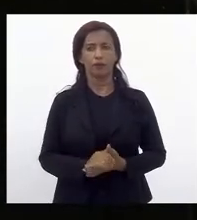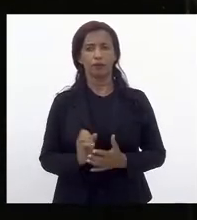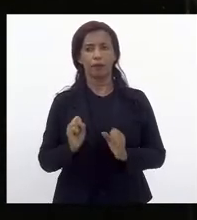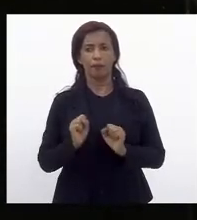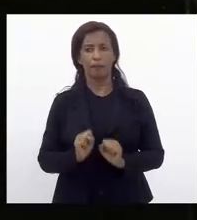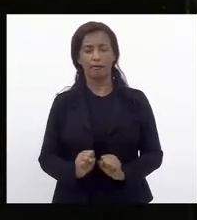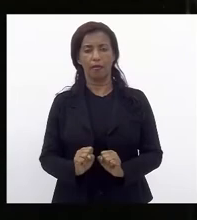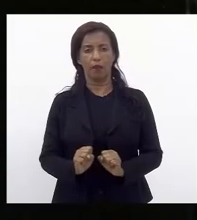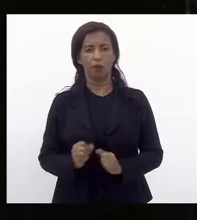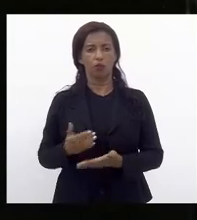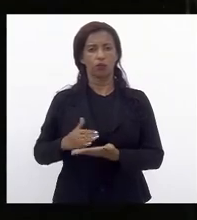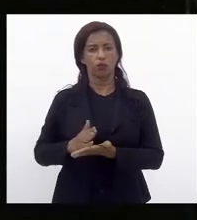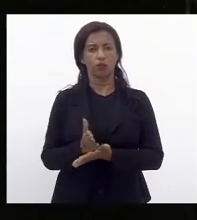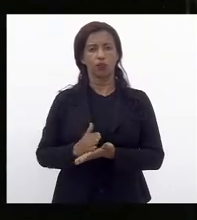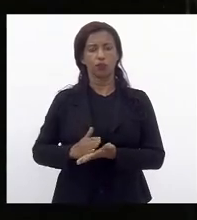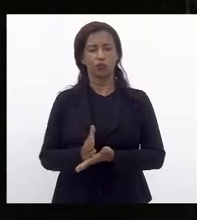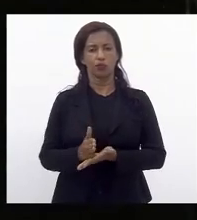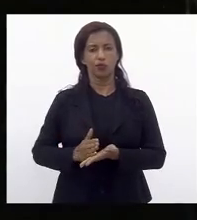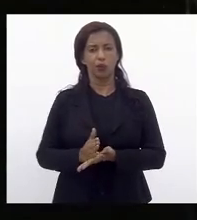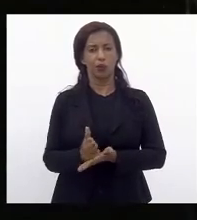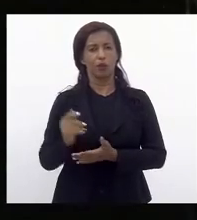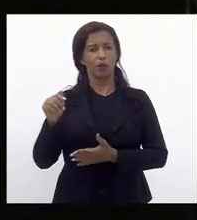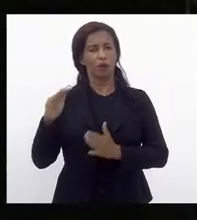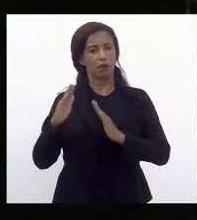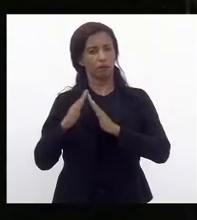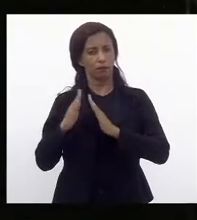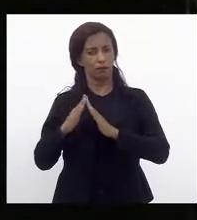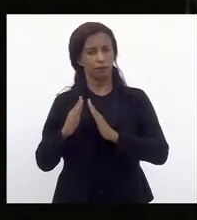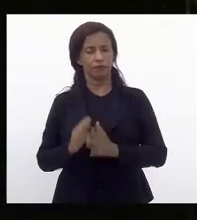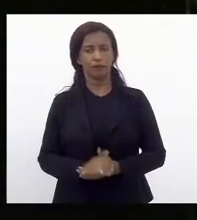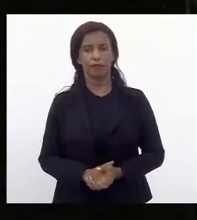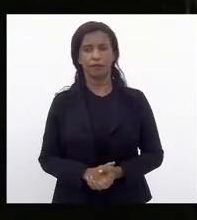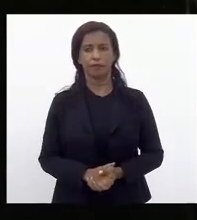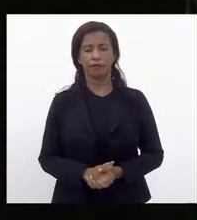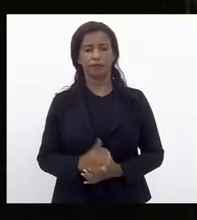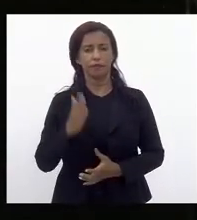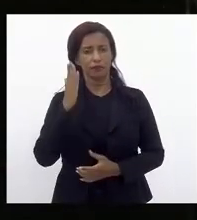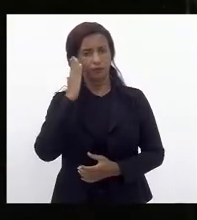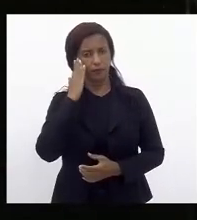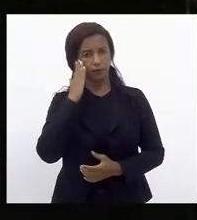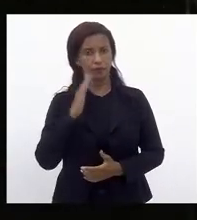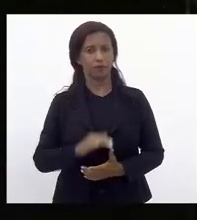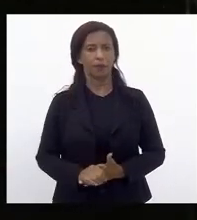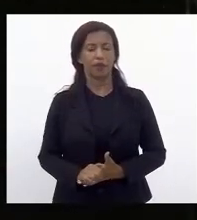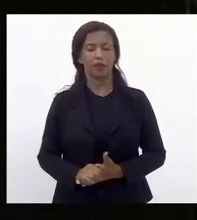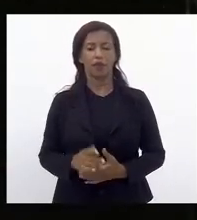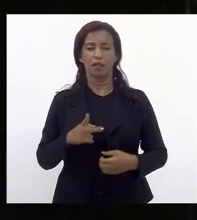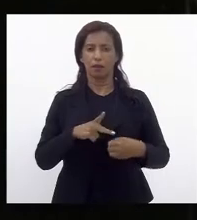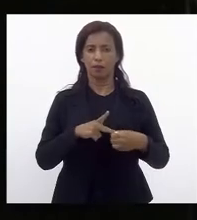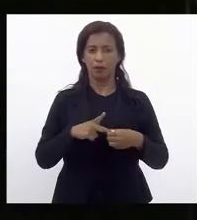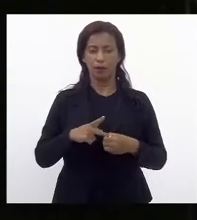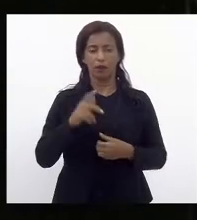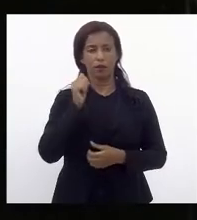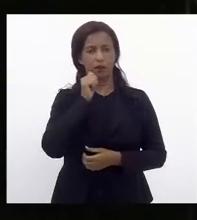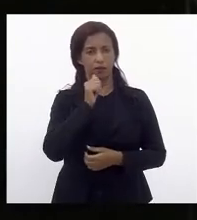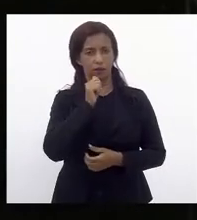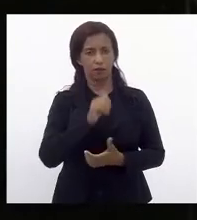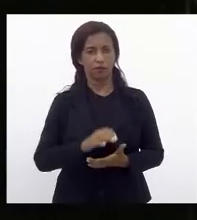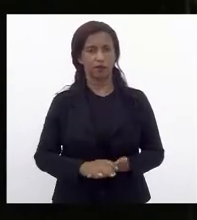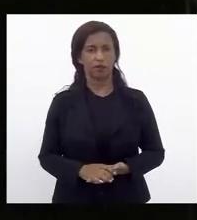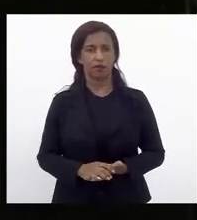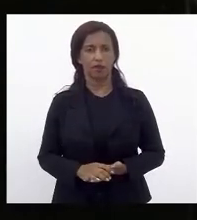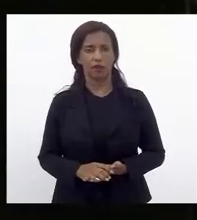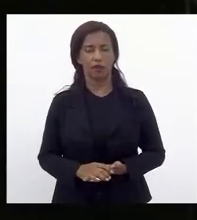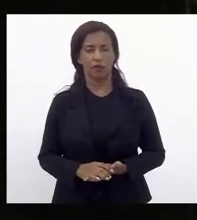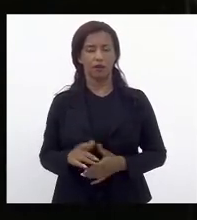pode incomodar a procuradoria da casa. E a gente sabe que esta procuradoria de mulheres